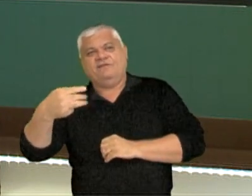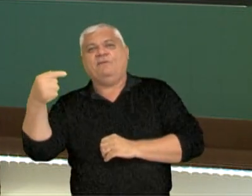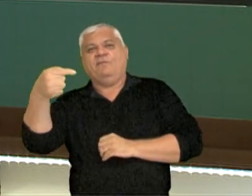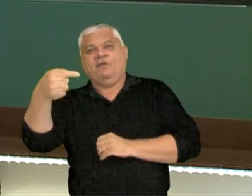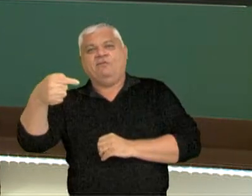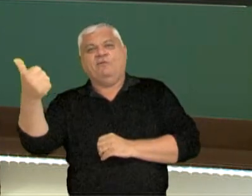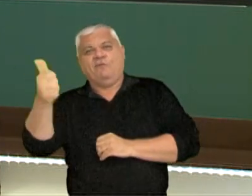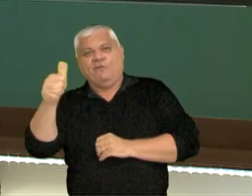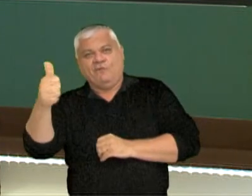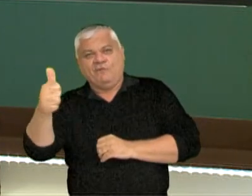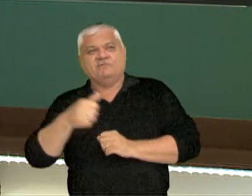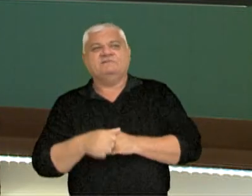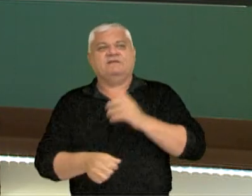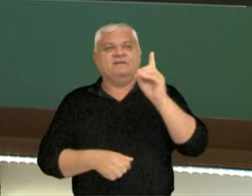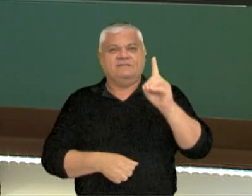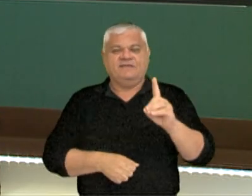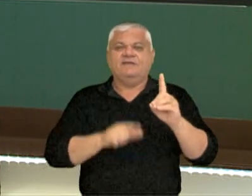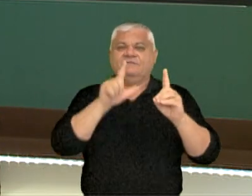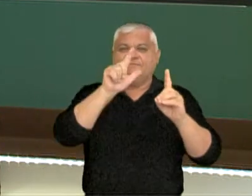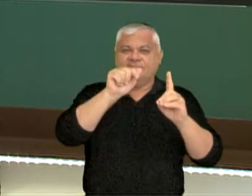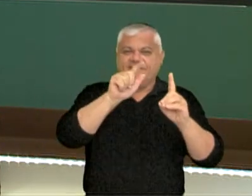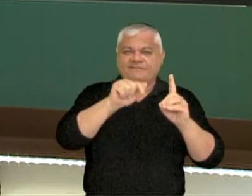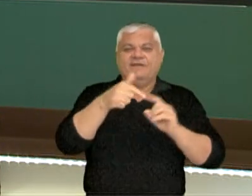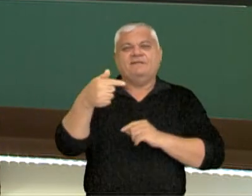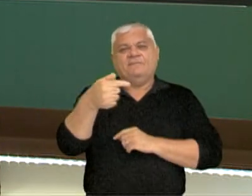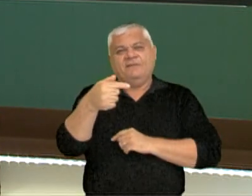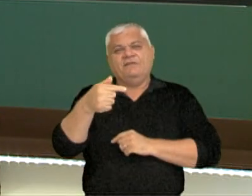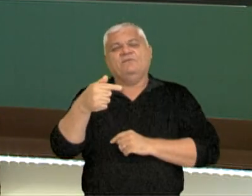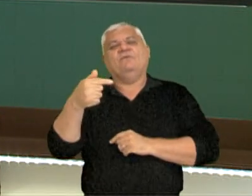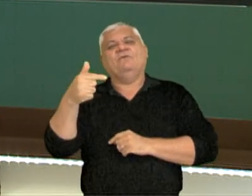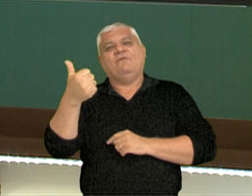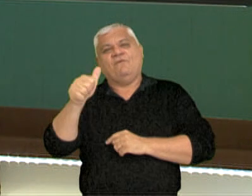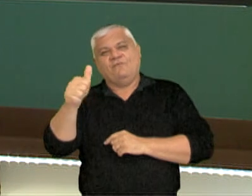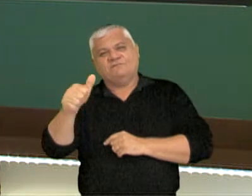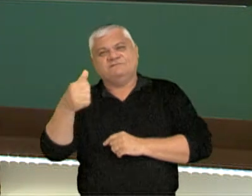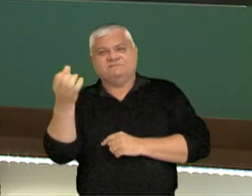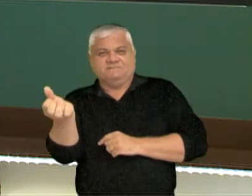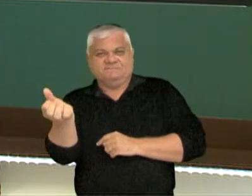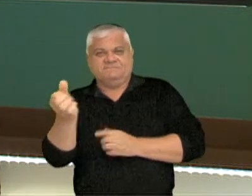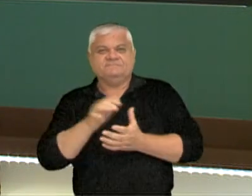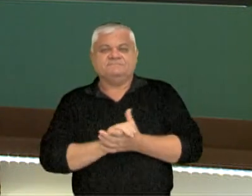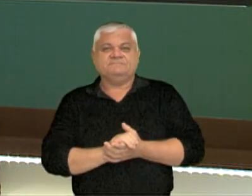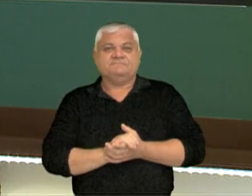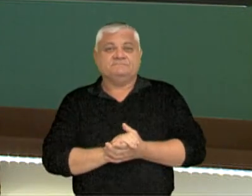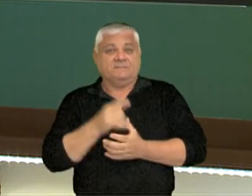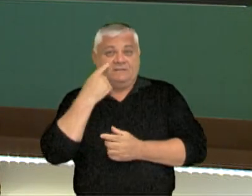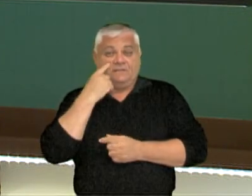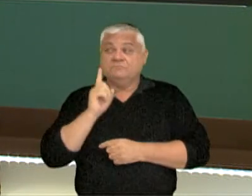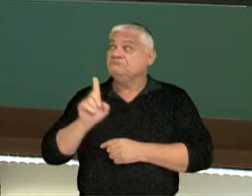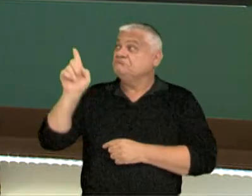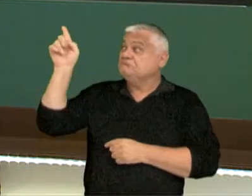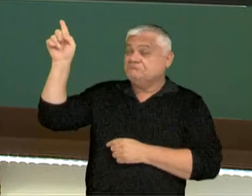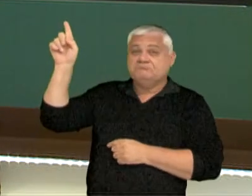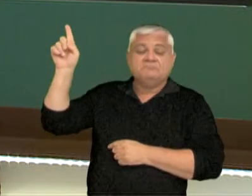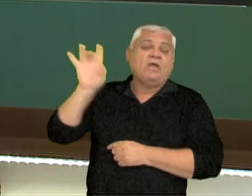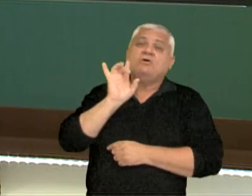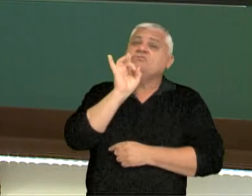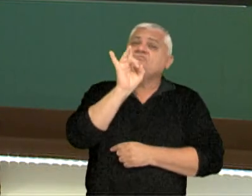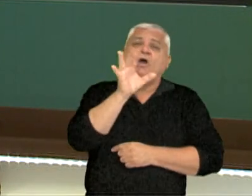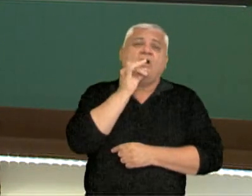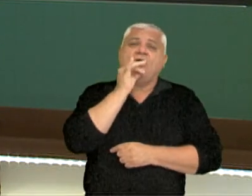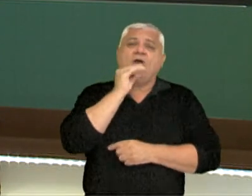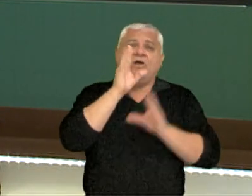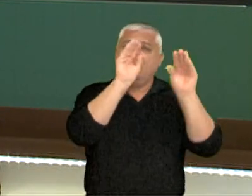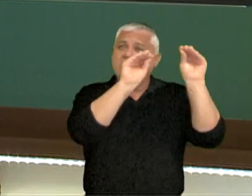menos 11. E time D, 17 menos 11, 6. Então, nesse exercício era simplesmente para a gente fazer